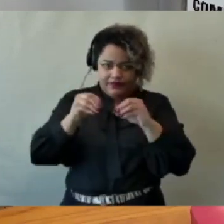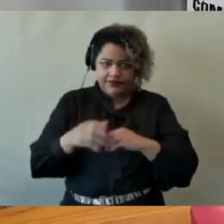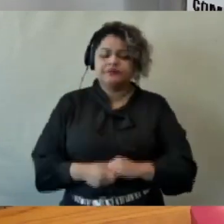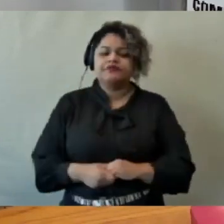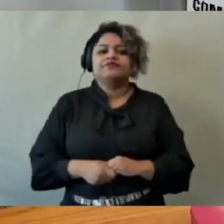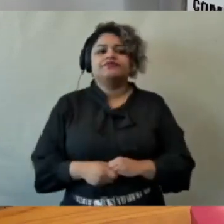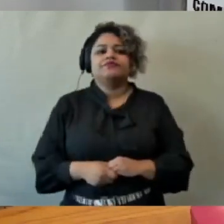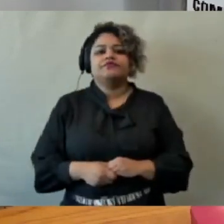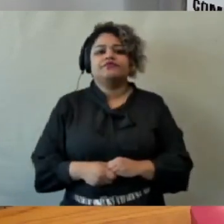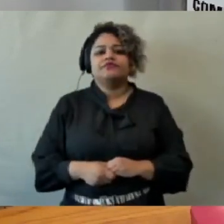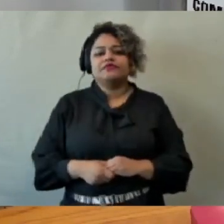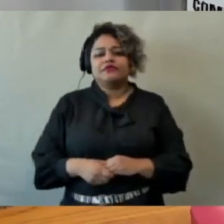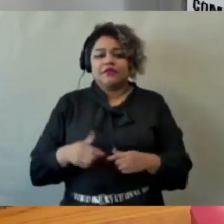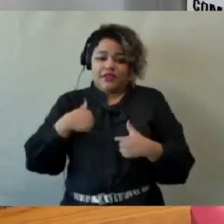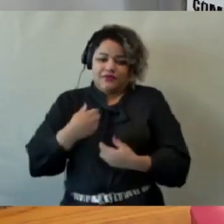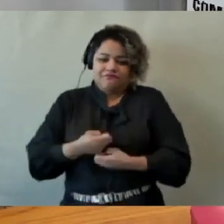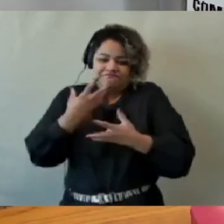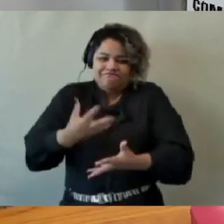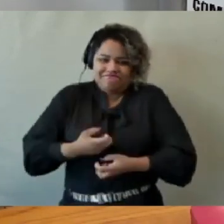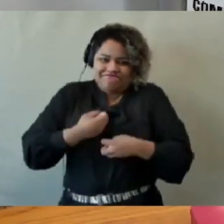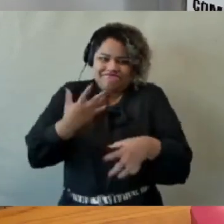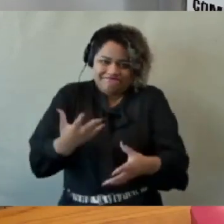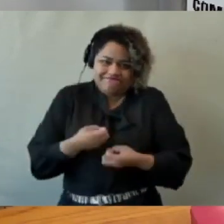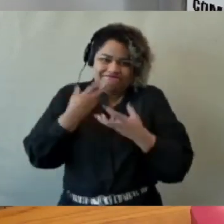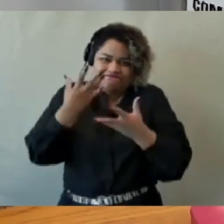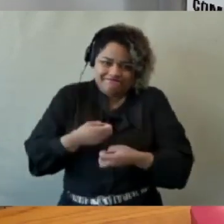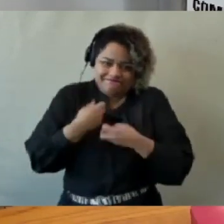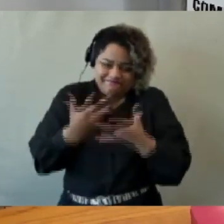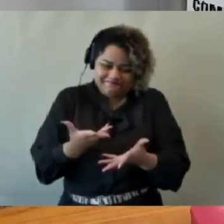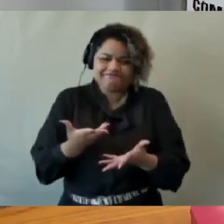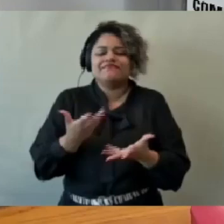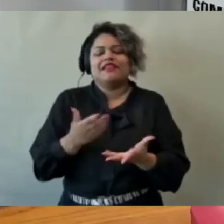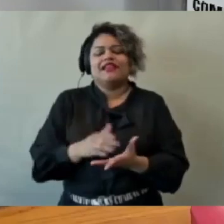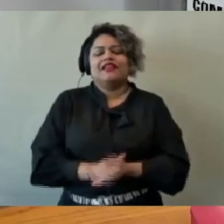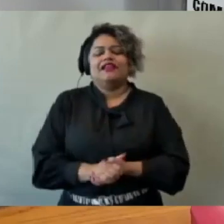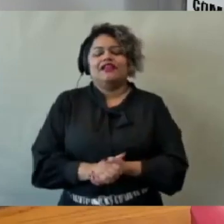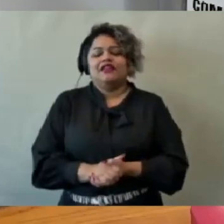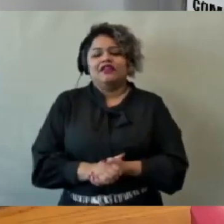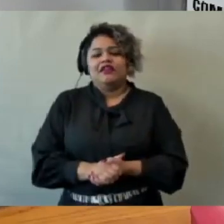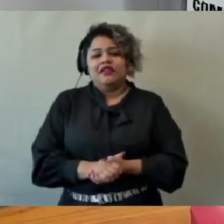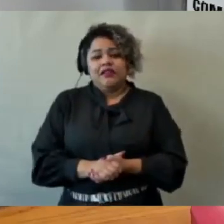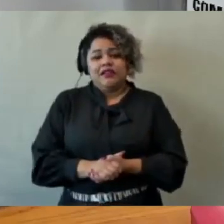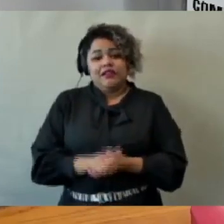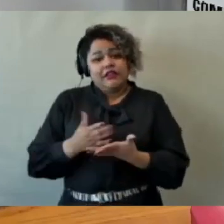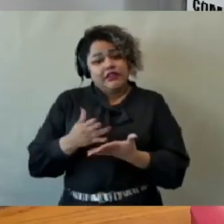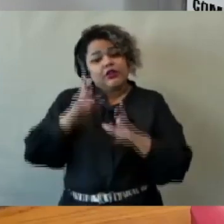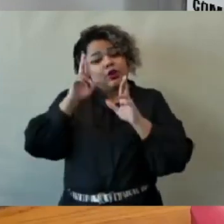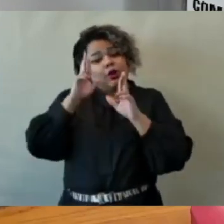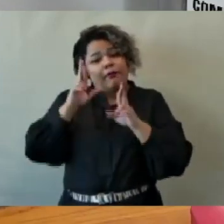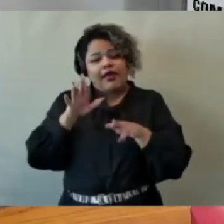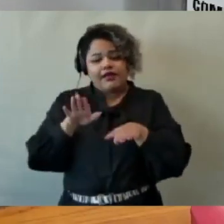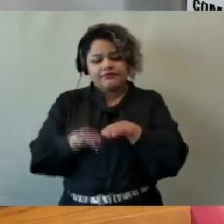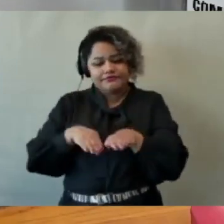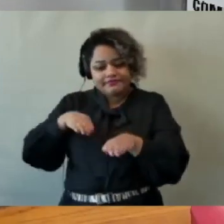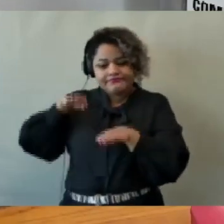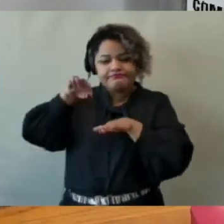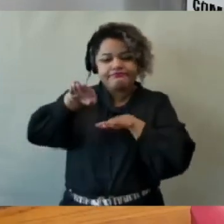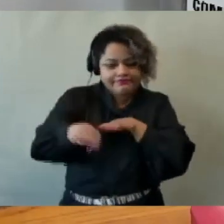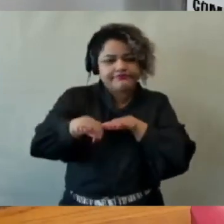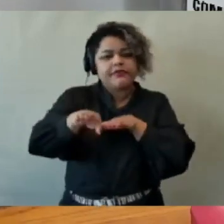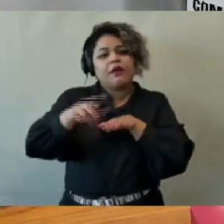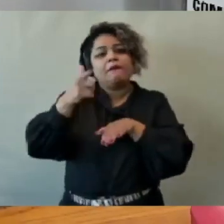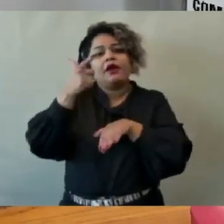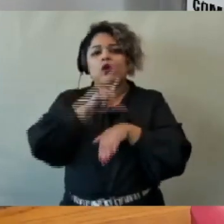pelo desabafo, né, e que a gente possa realmente dar um passo maior para resolver essas